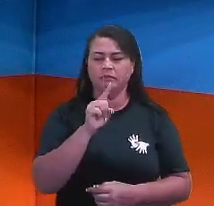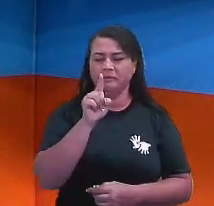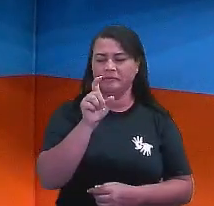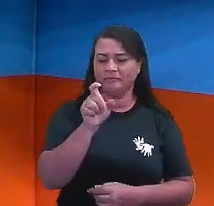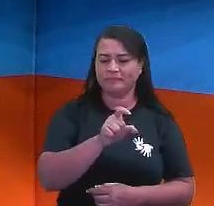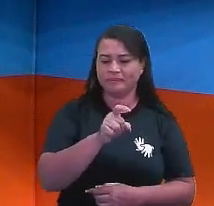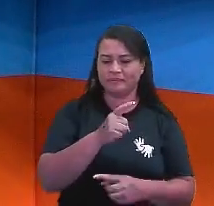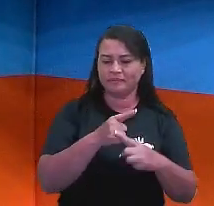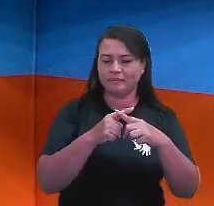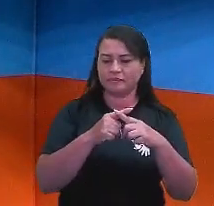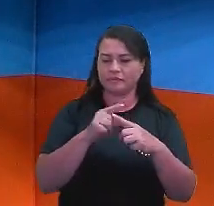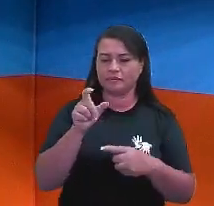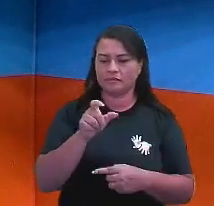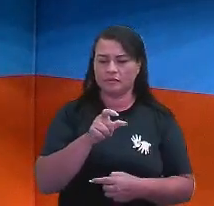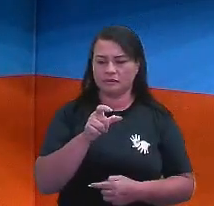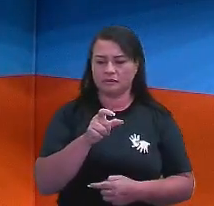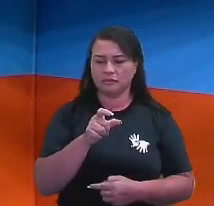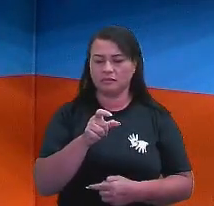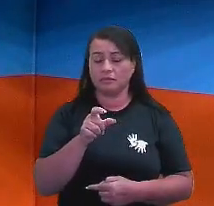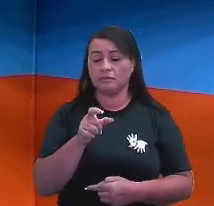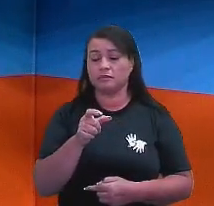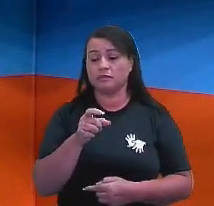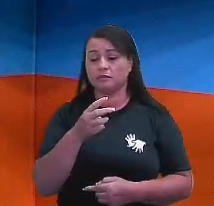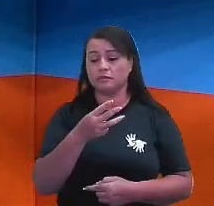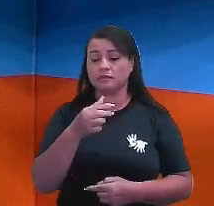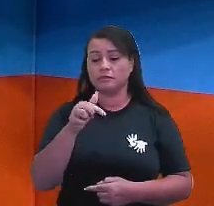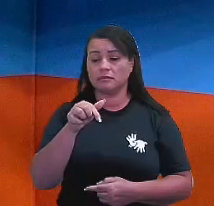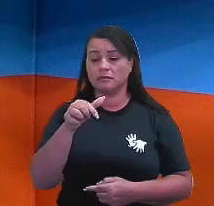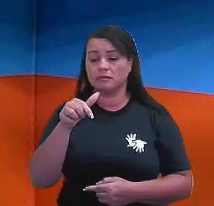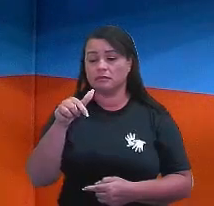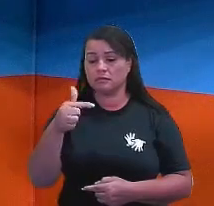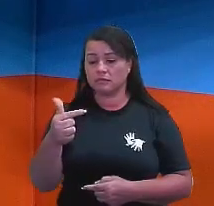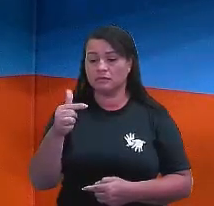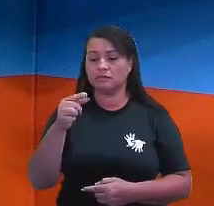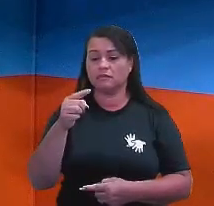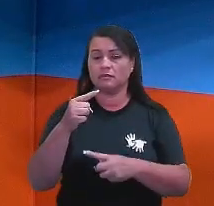e 372 vezes 100. 372 vezes 100,